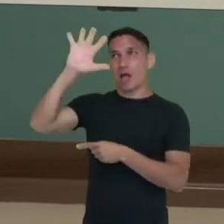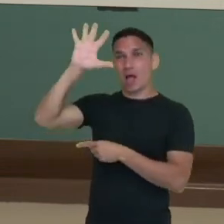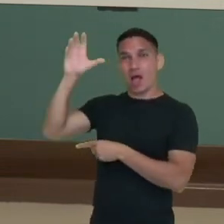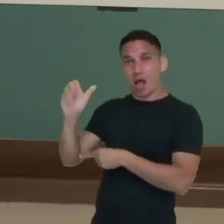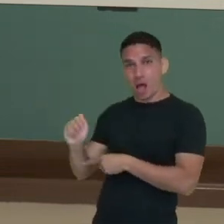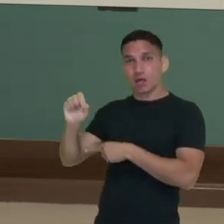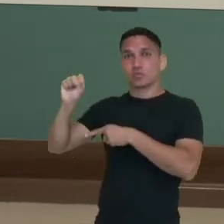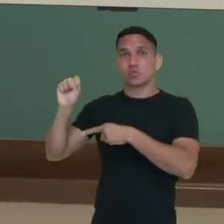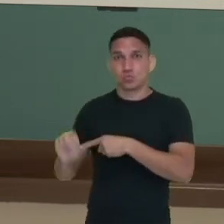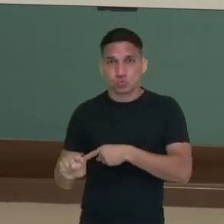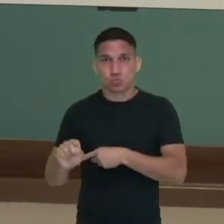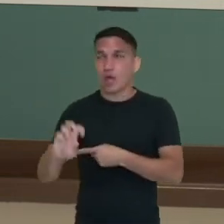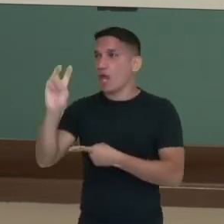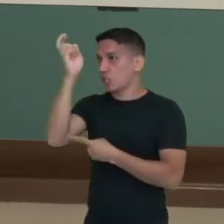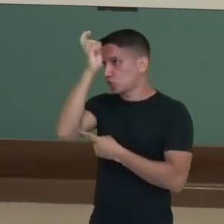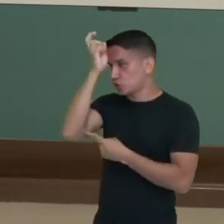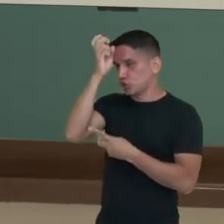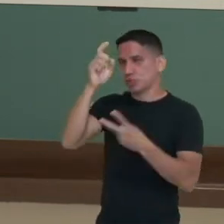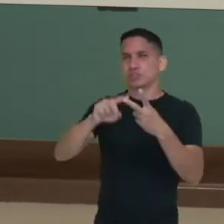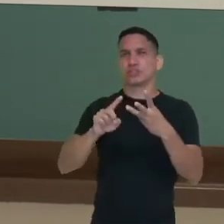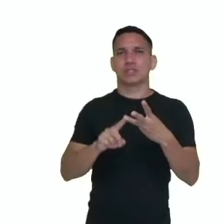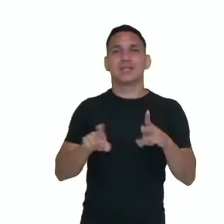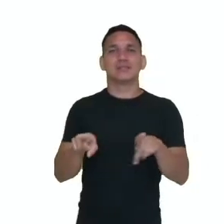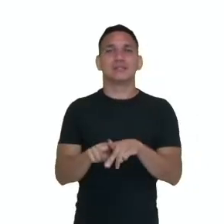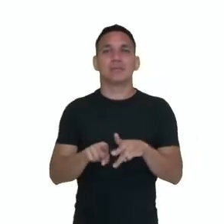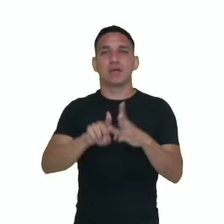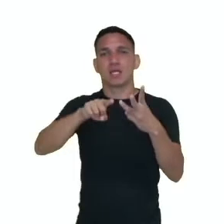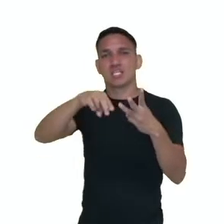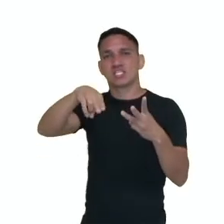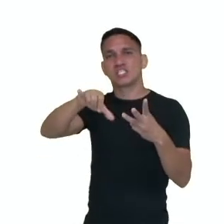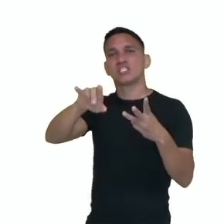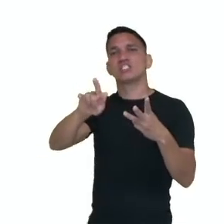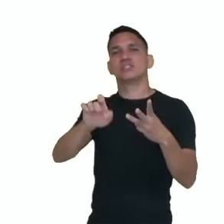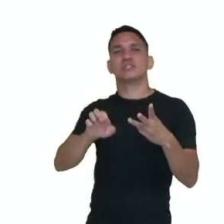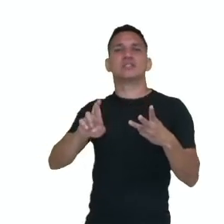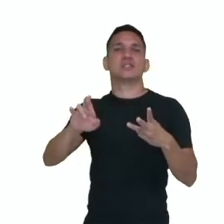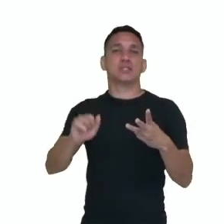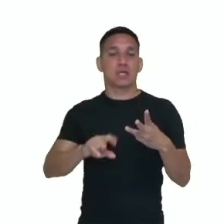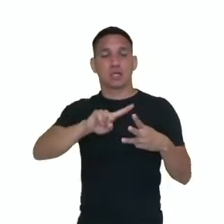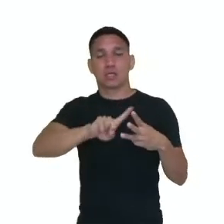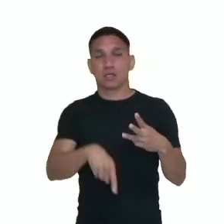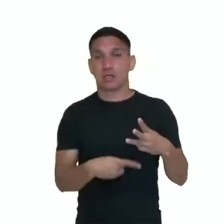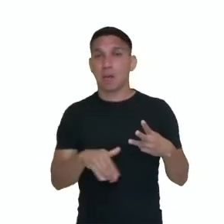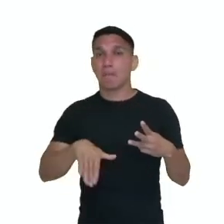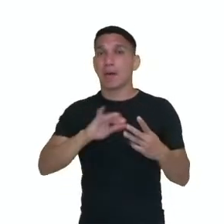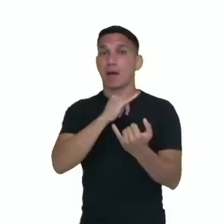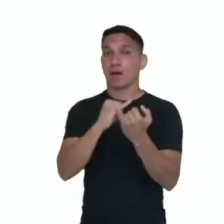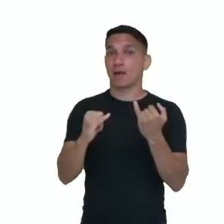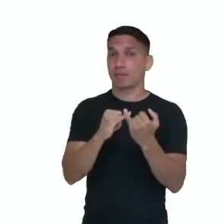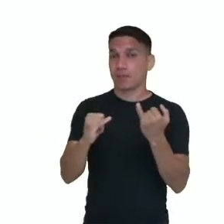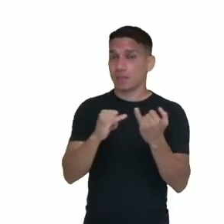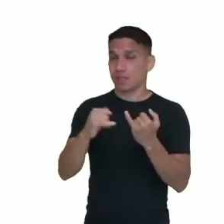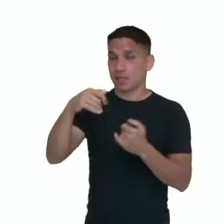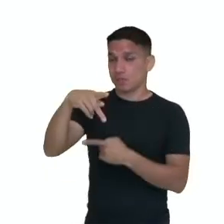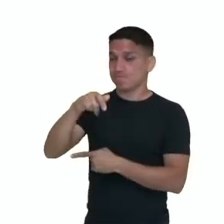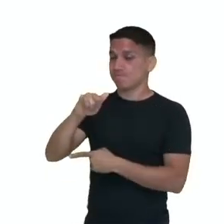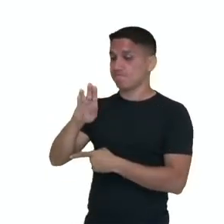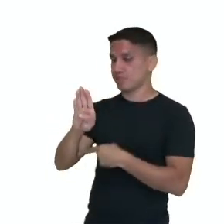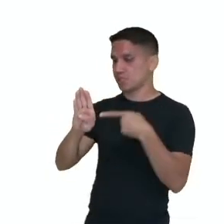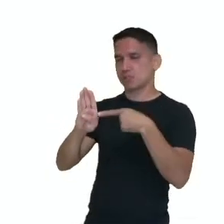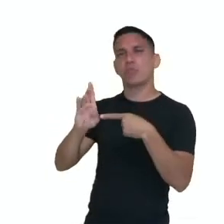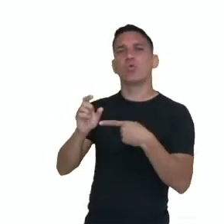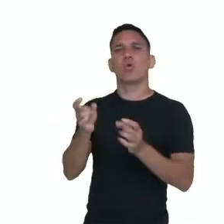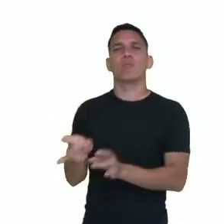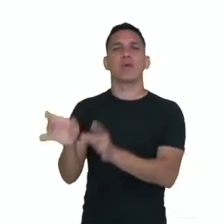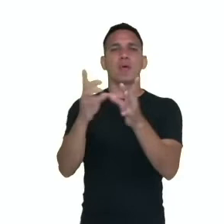e a Nigéria participam com mais da metade aí, de todo o PIB, ou seja, do Produto Interno Bruto, gerado aí